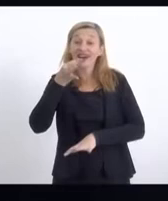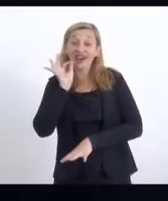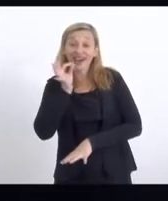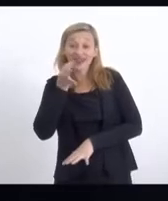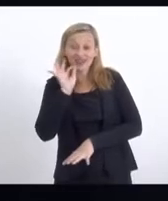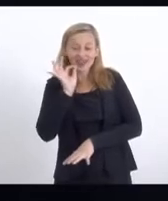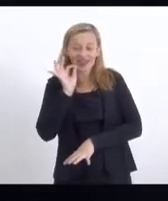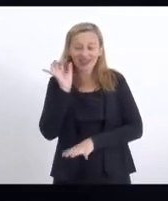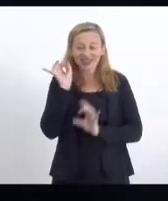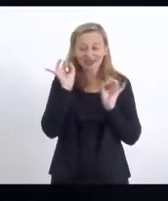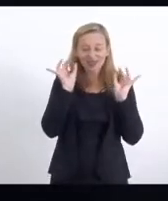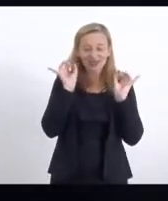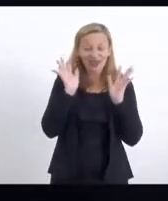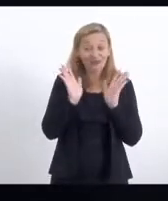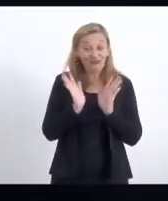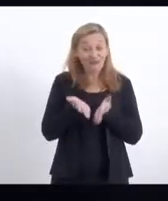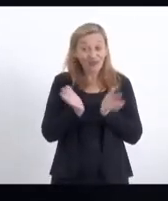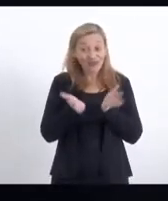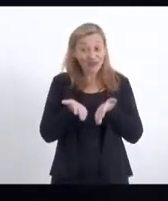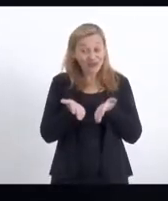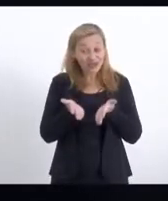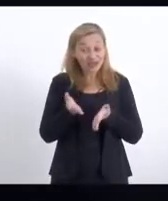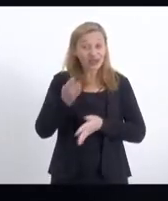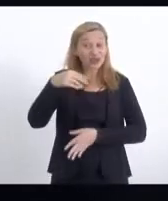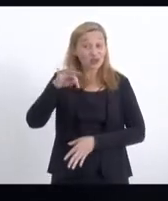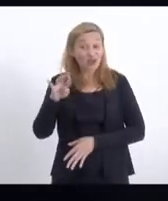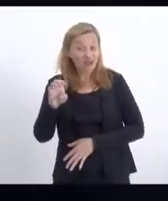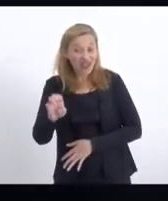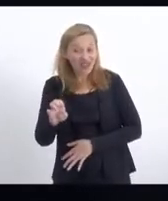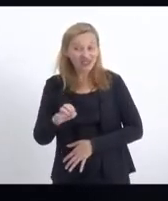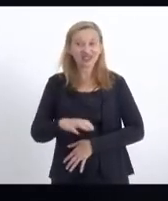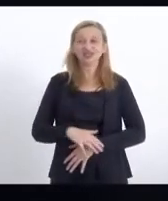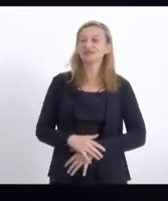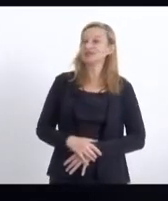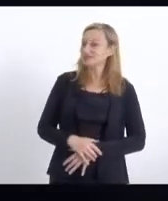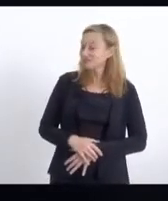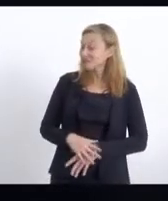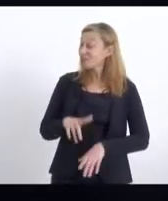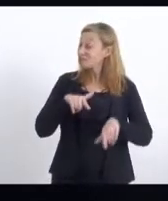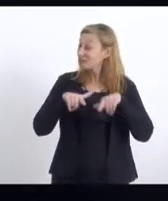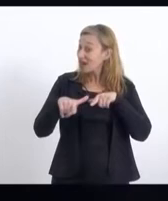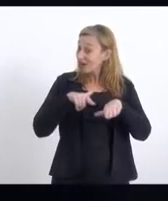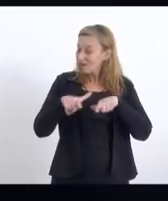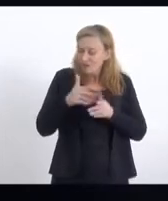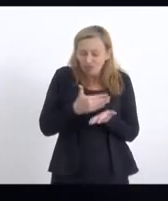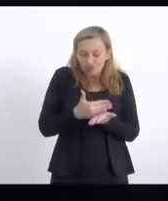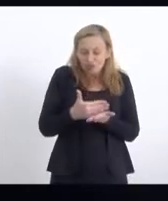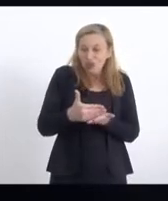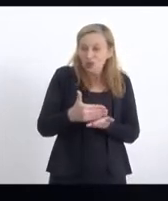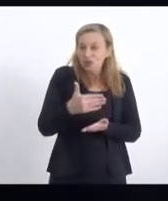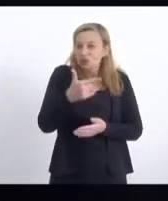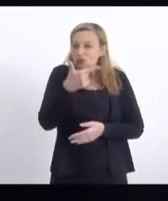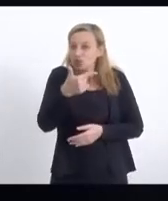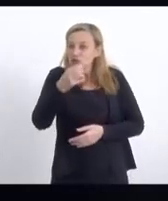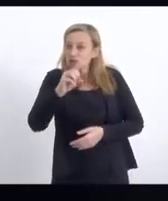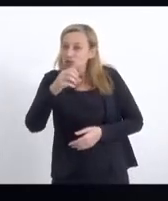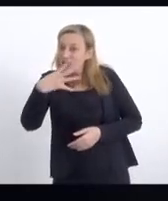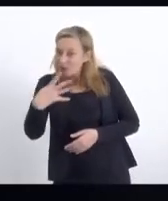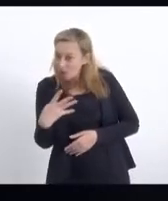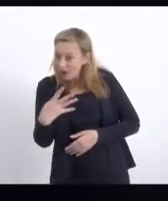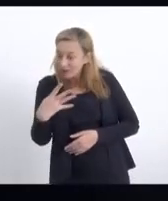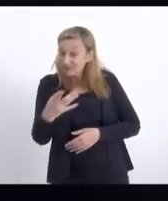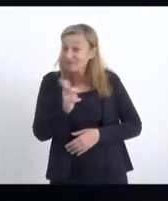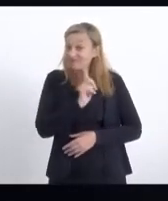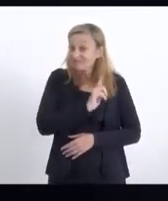Café especiais hoje, do Alto Noroeste, um trabalho que iniciou em 2004, na